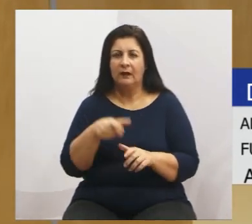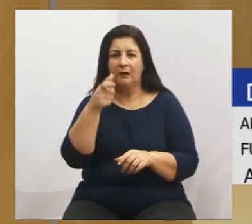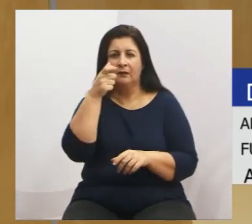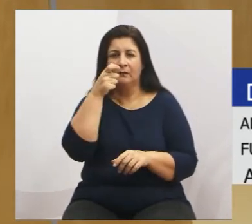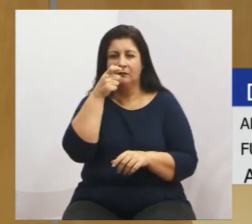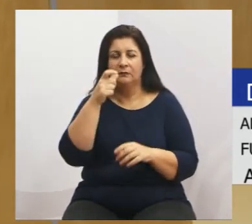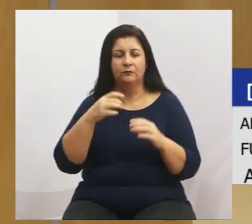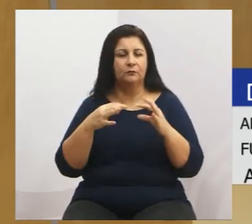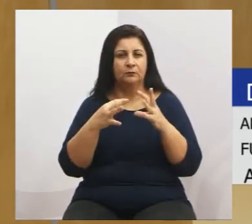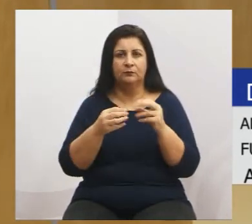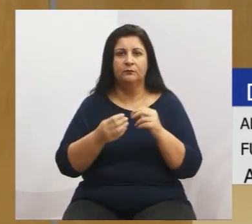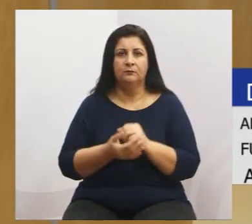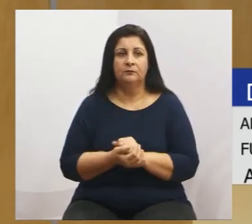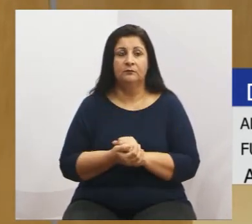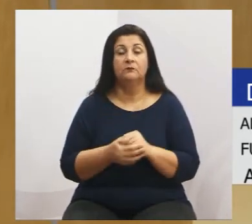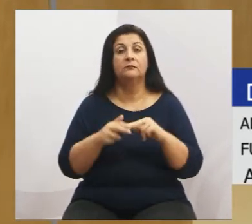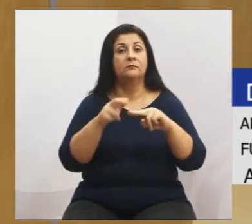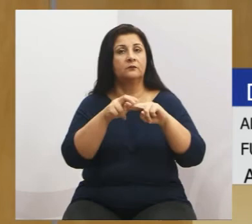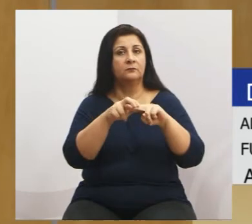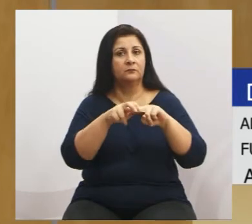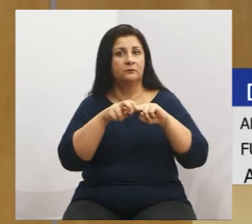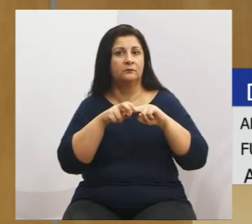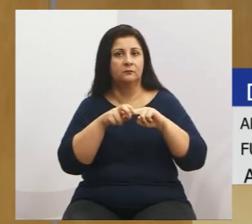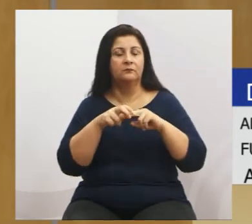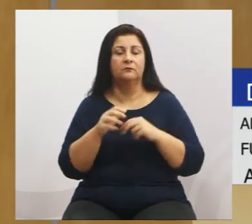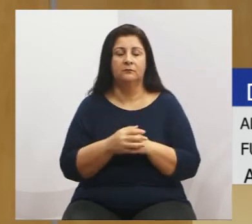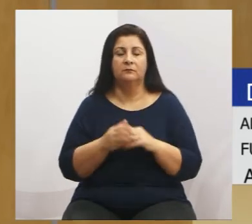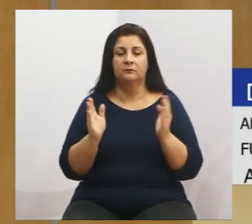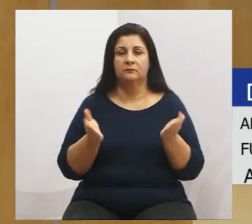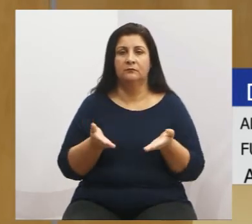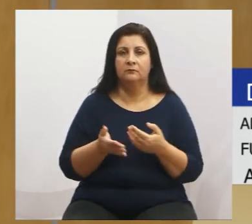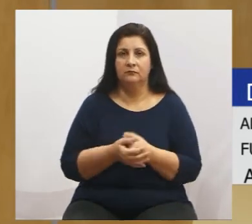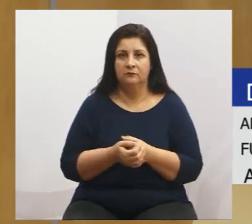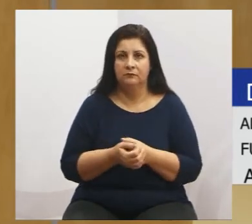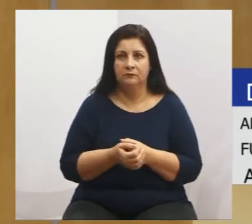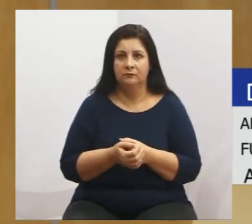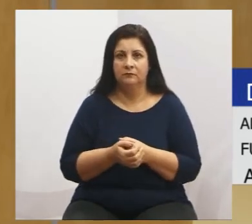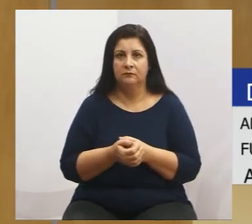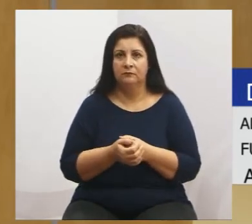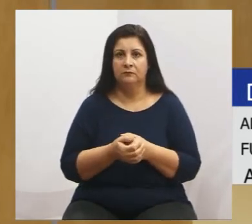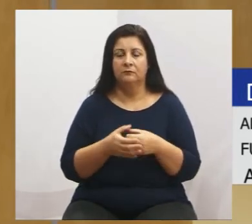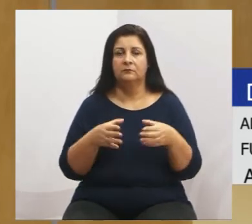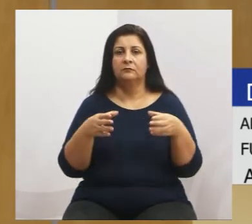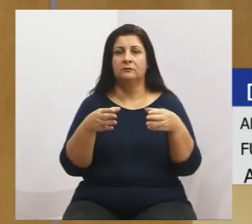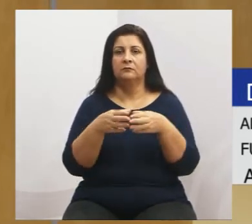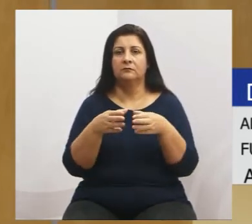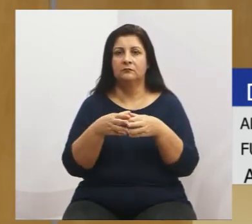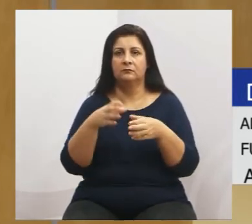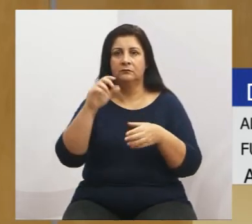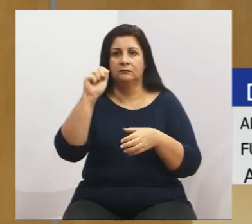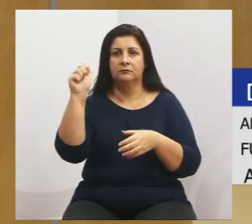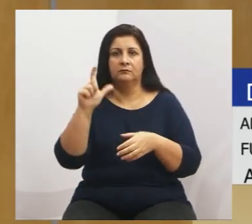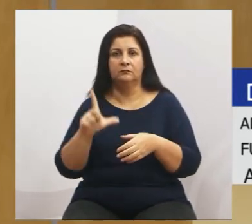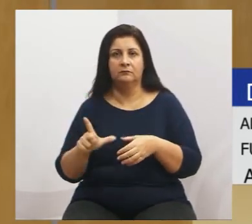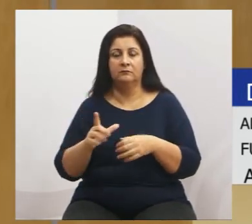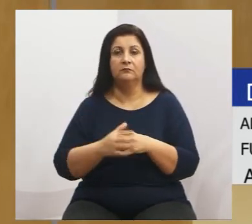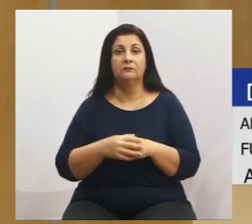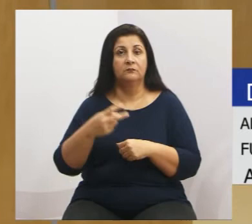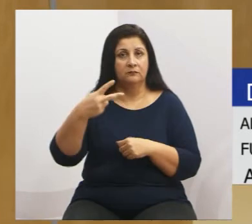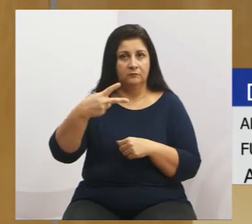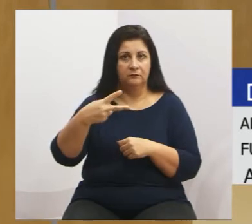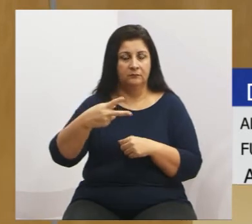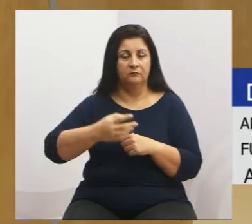todos. Por isto que hoje a Lagoa Azul 2, ela está